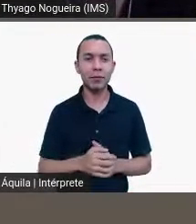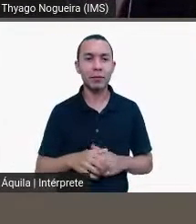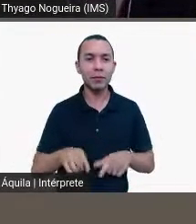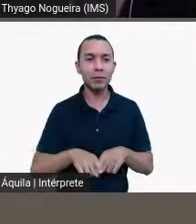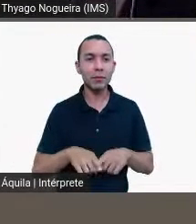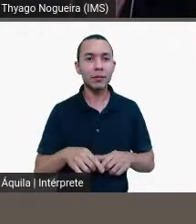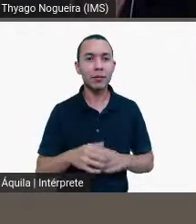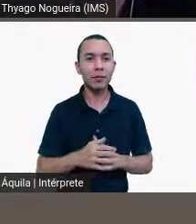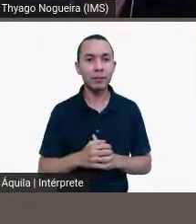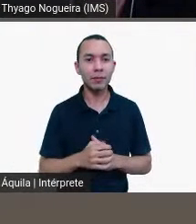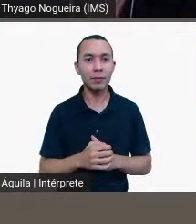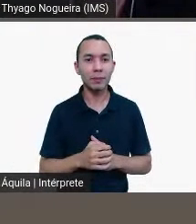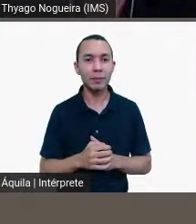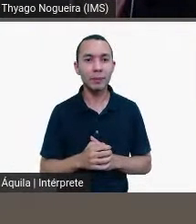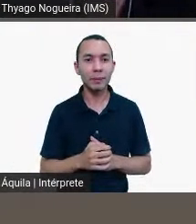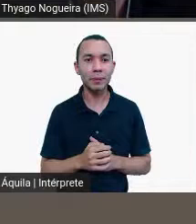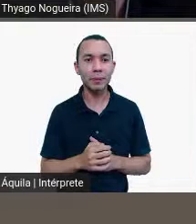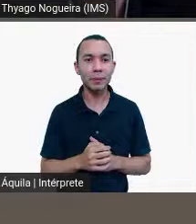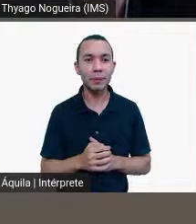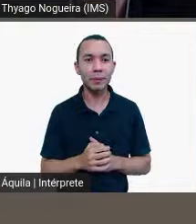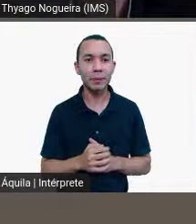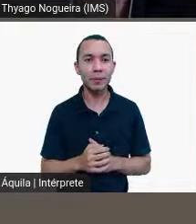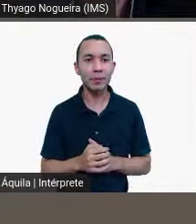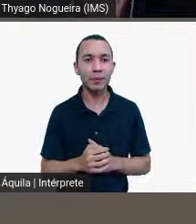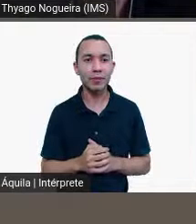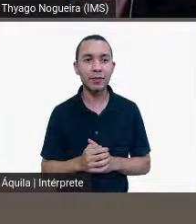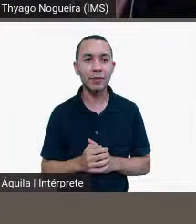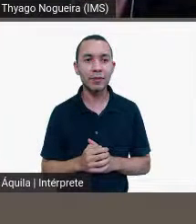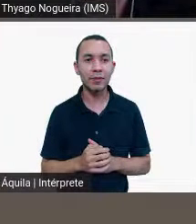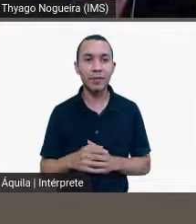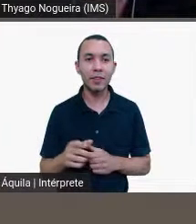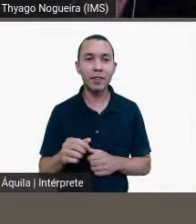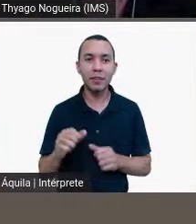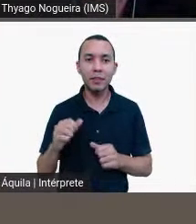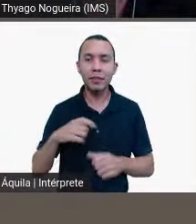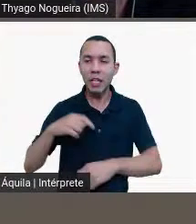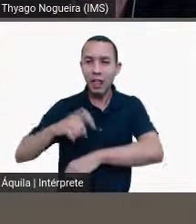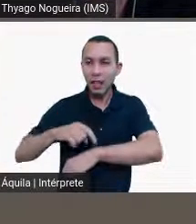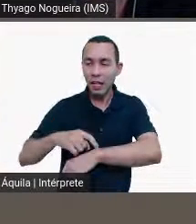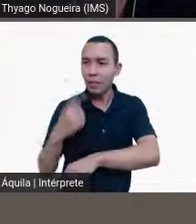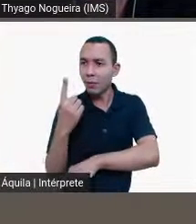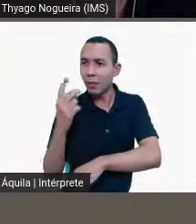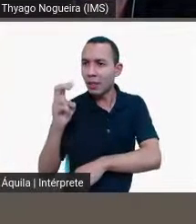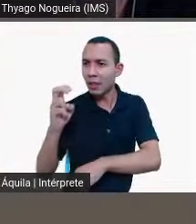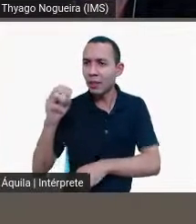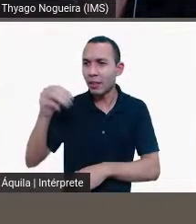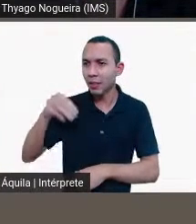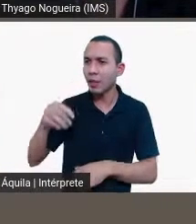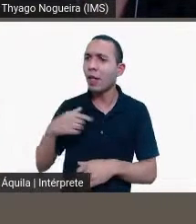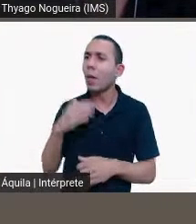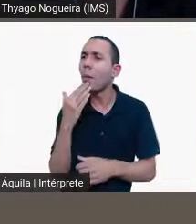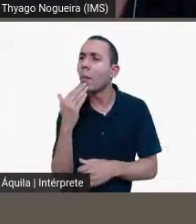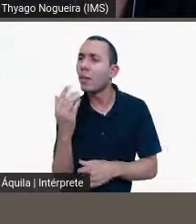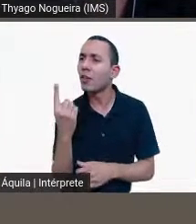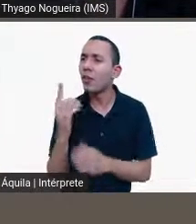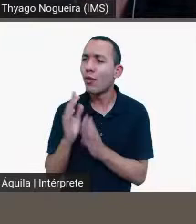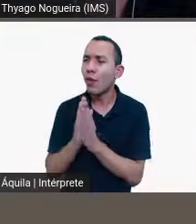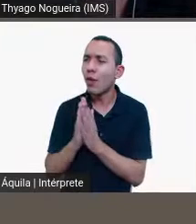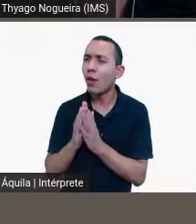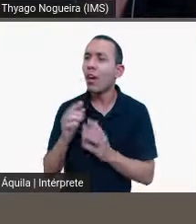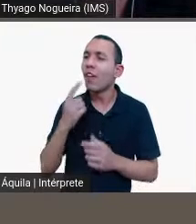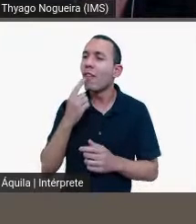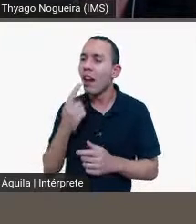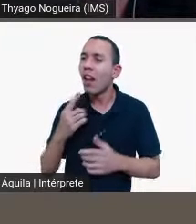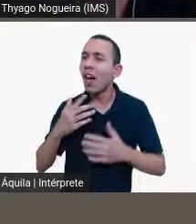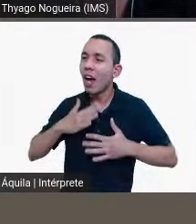Ricardo, de... Oi? só uma coisa. Você tem mais 15 minutos. Eu queria te pedir um favor para falar um pouquinho mais